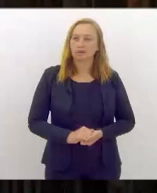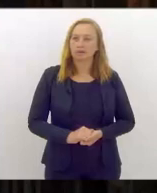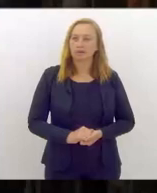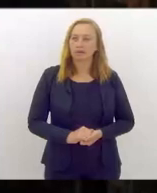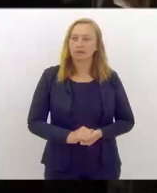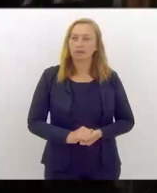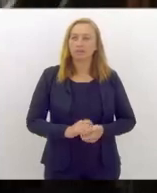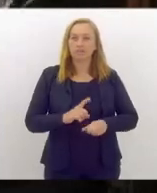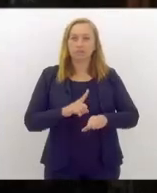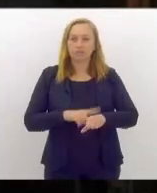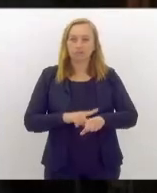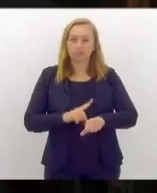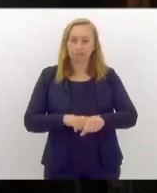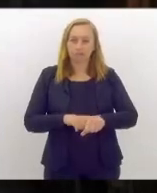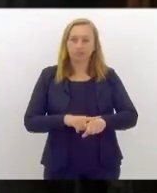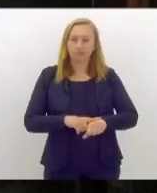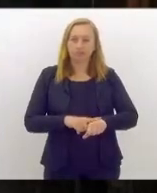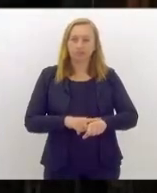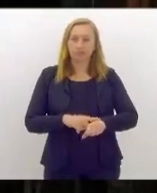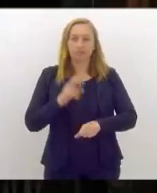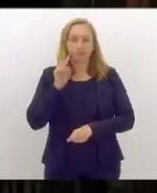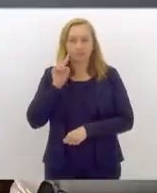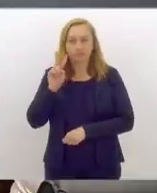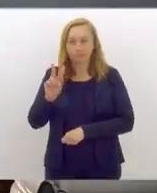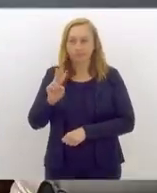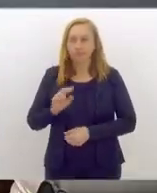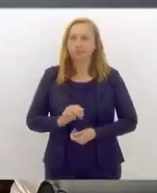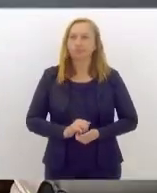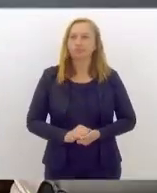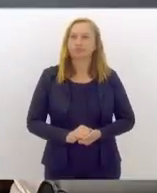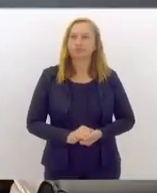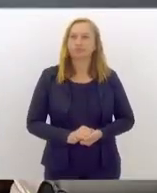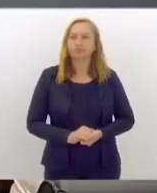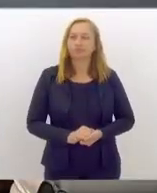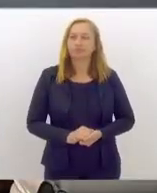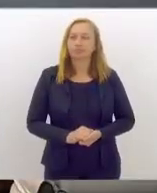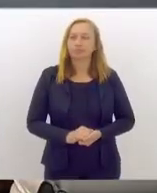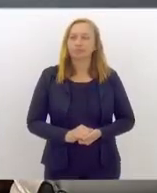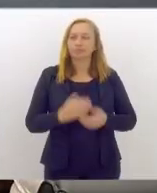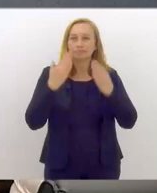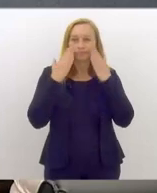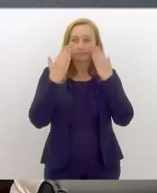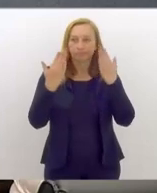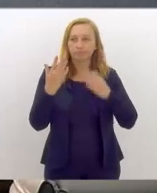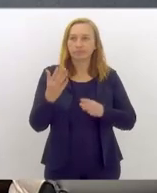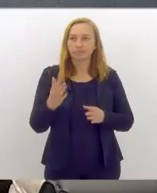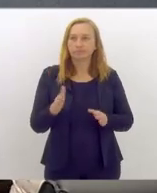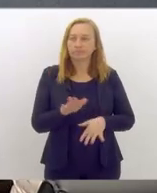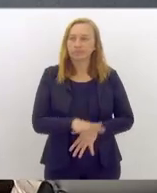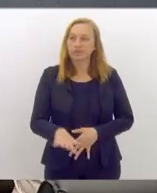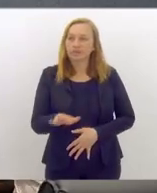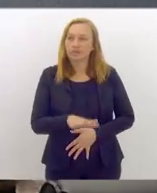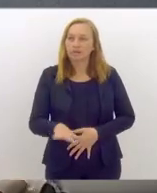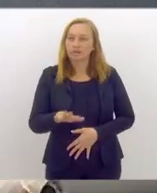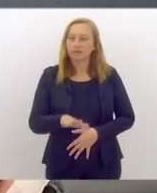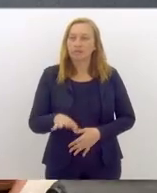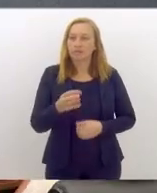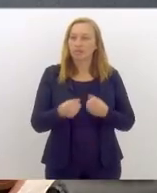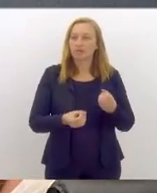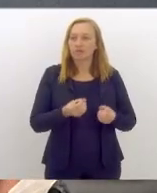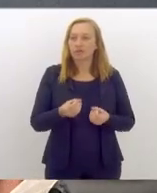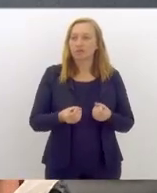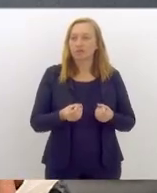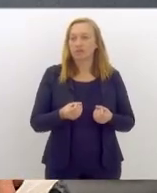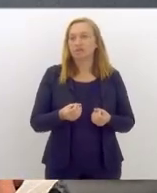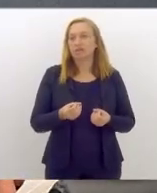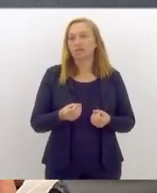momento a gente vai assistir a apresentação das crianças da oficina de percussão da